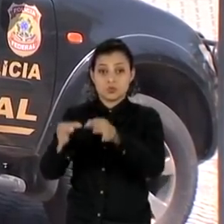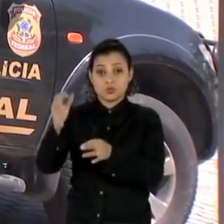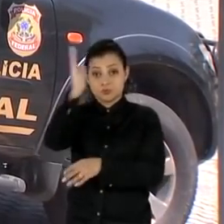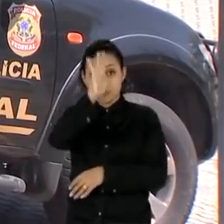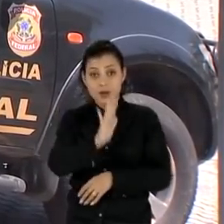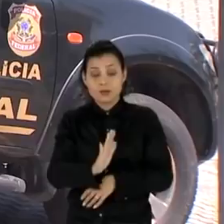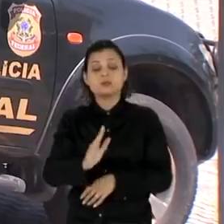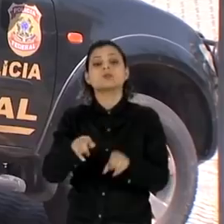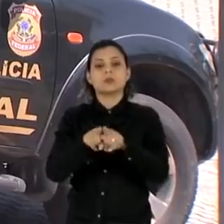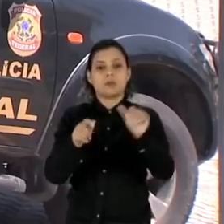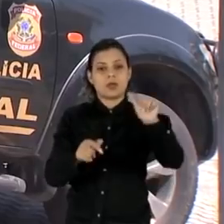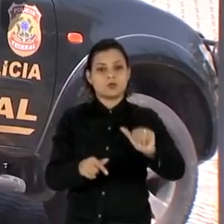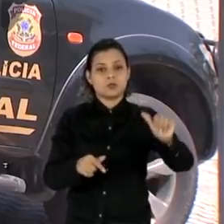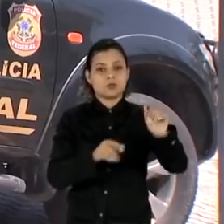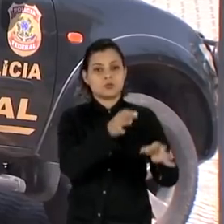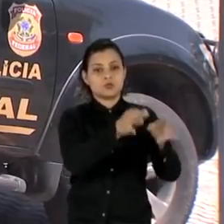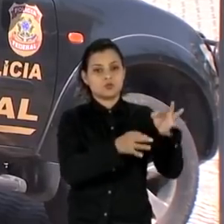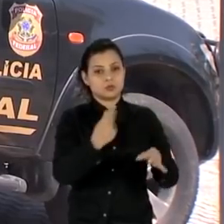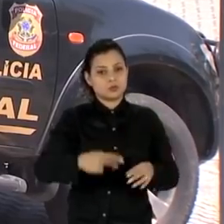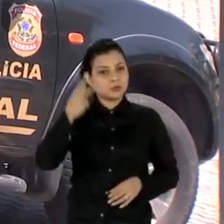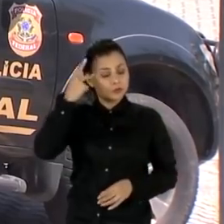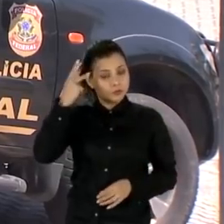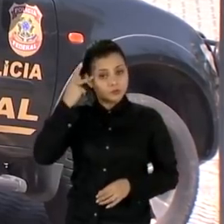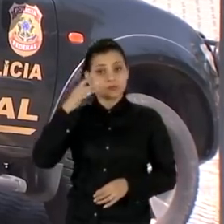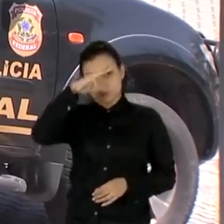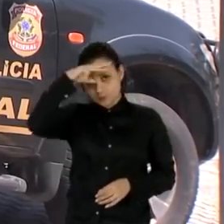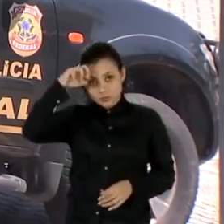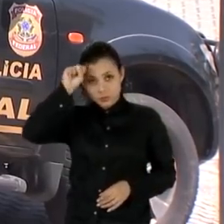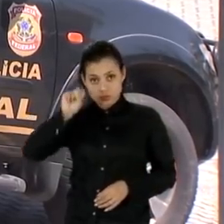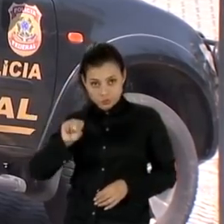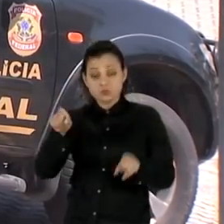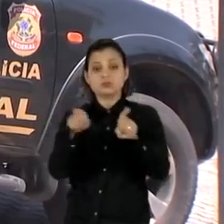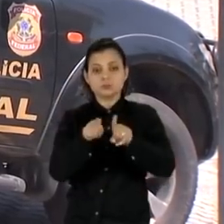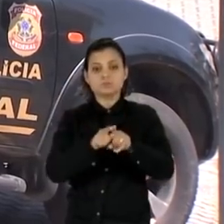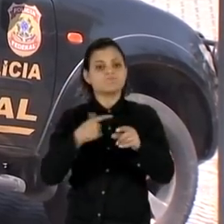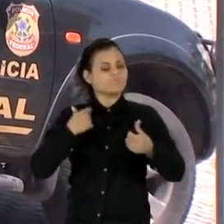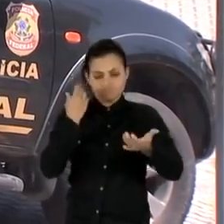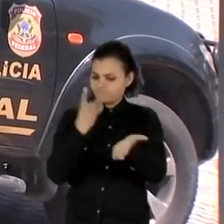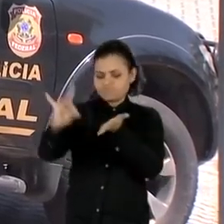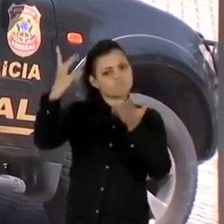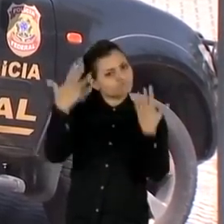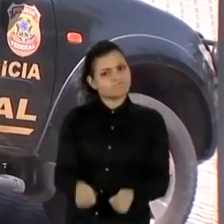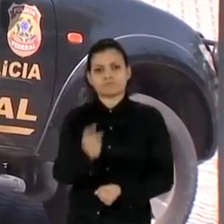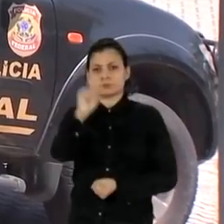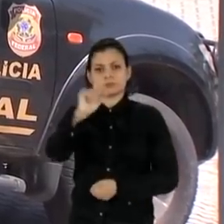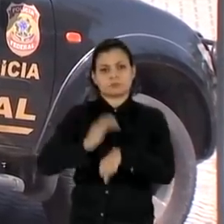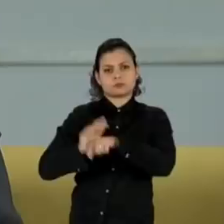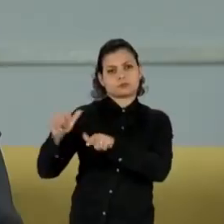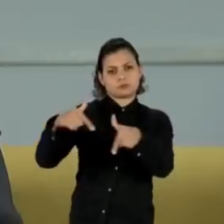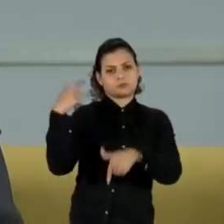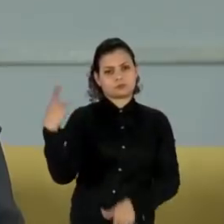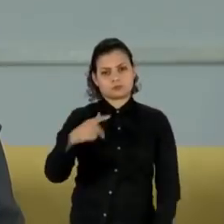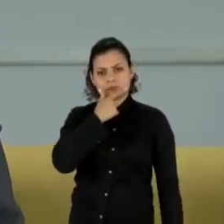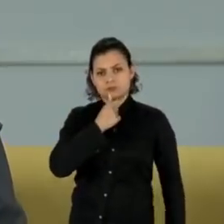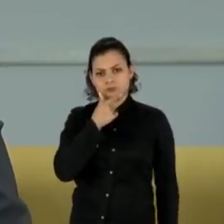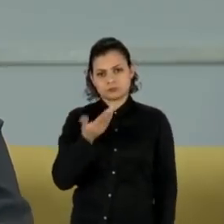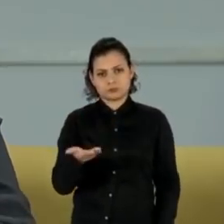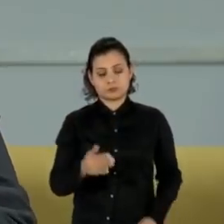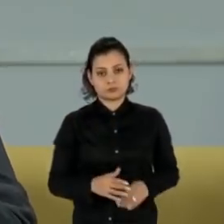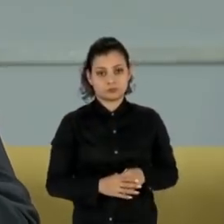do brasil e também associação dos juízes em são paulo e mato grosso do sul repudiaram a atitude do procurador e